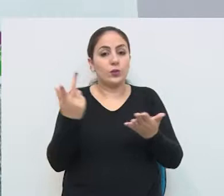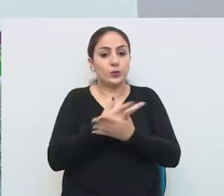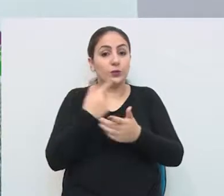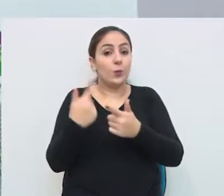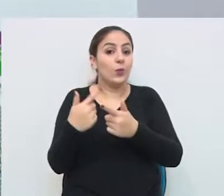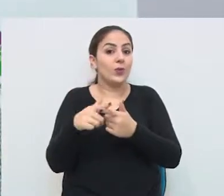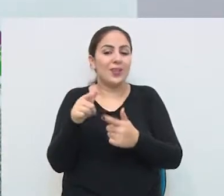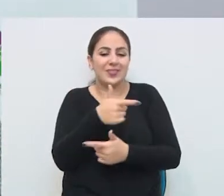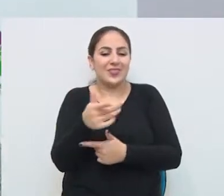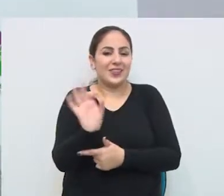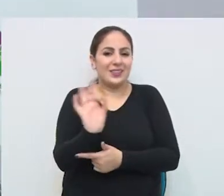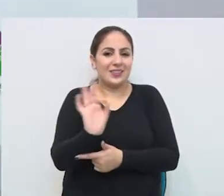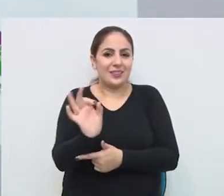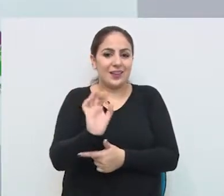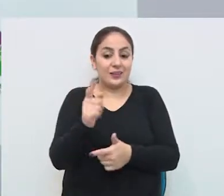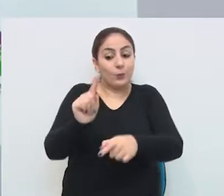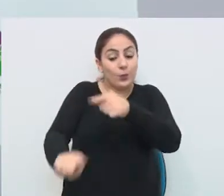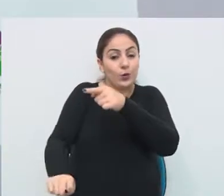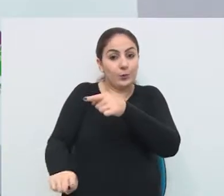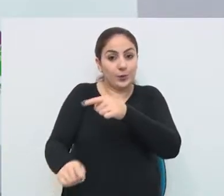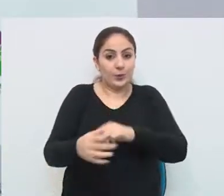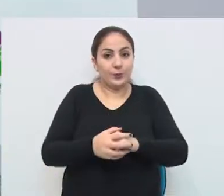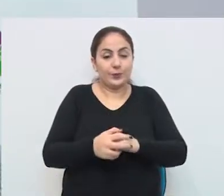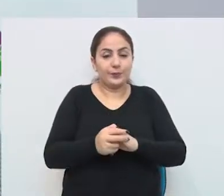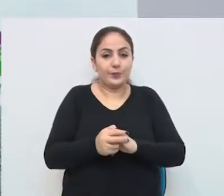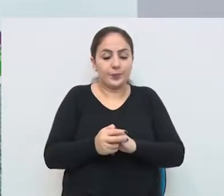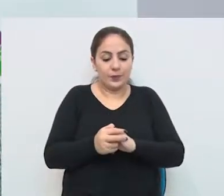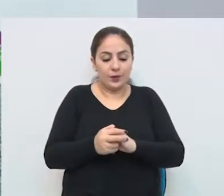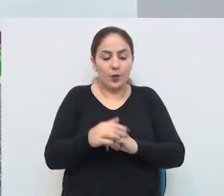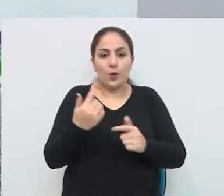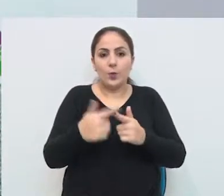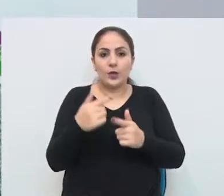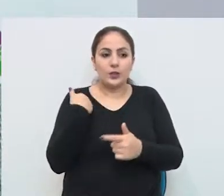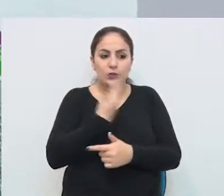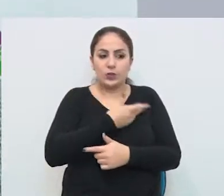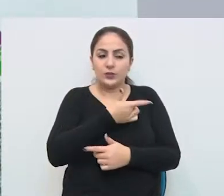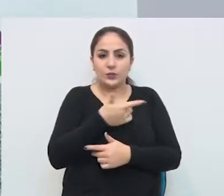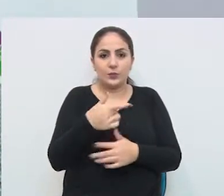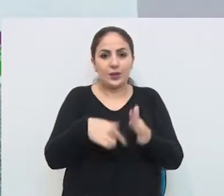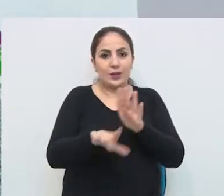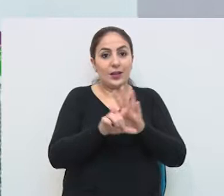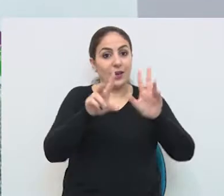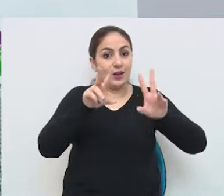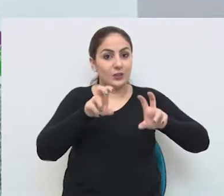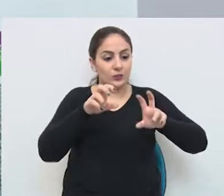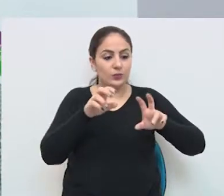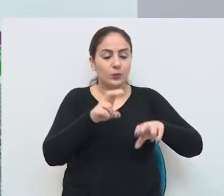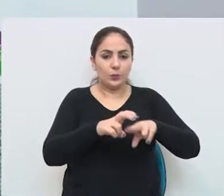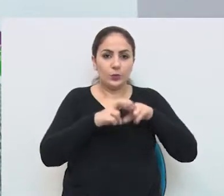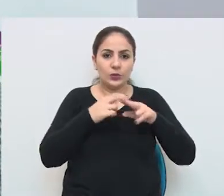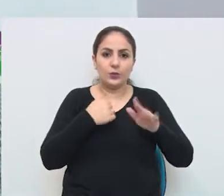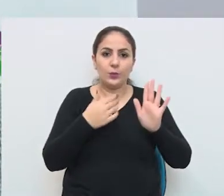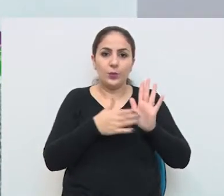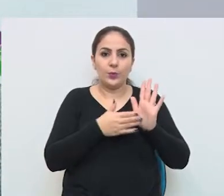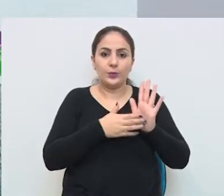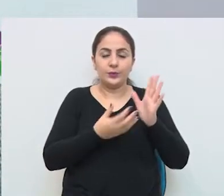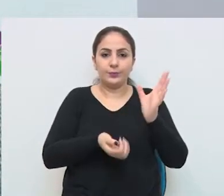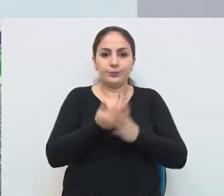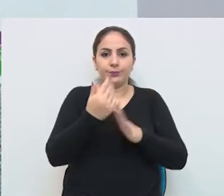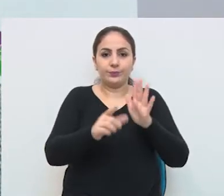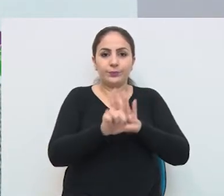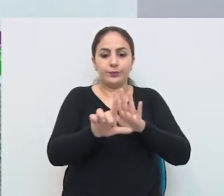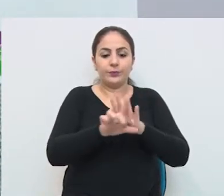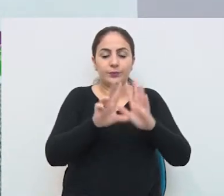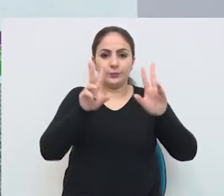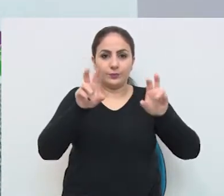hoje acontece porque simplesmente não tem absolutamente nada que proíba, né? Simplesmente não temos legislação sobre o assunto. Então estou propondo a criação